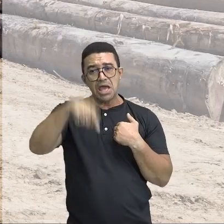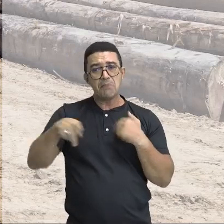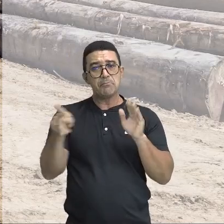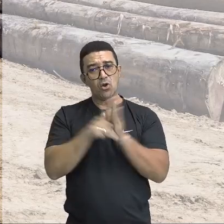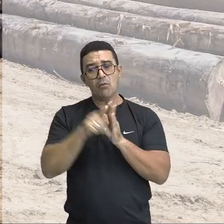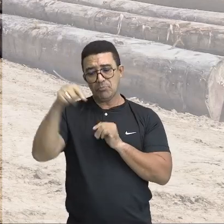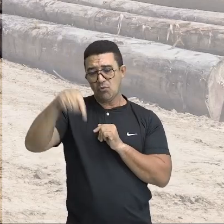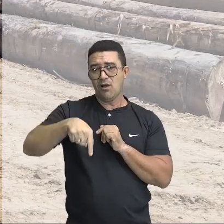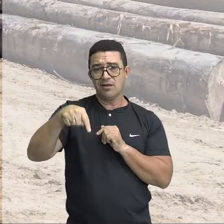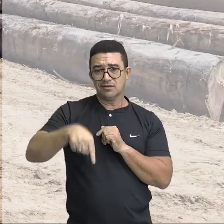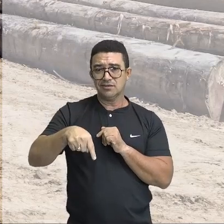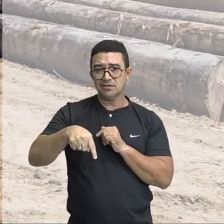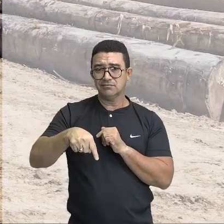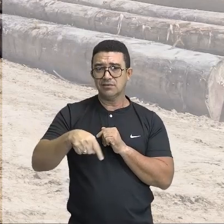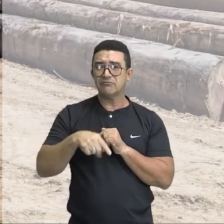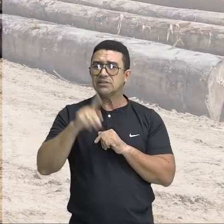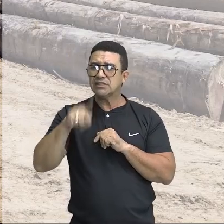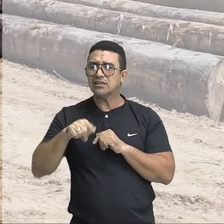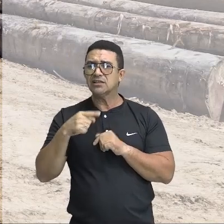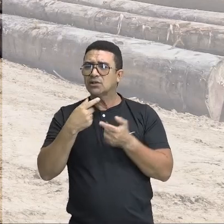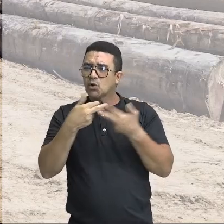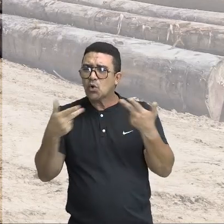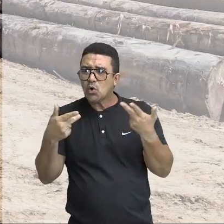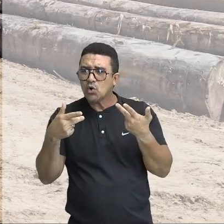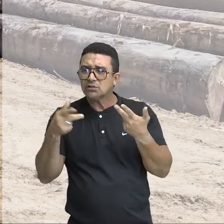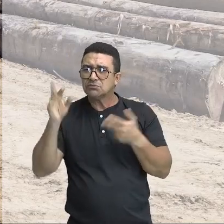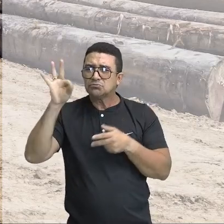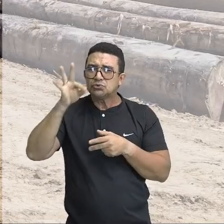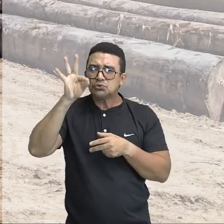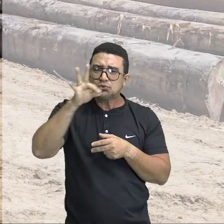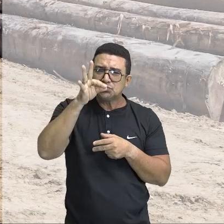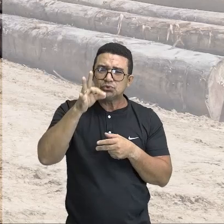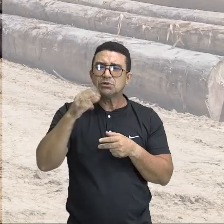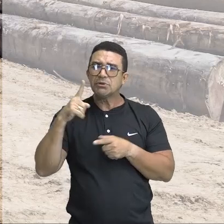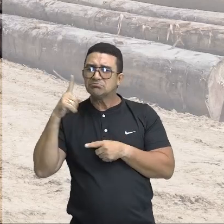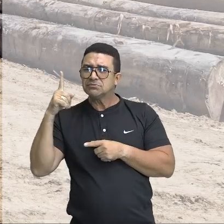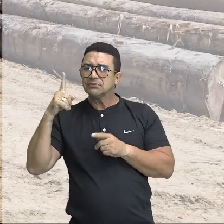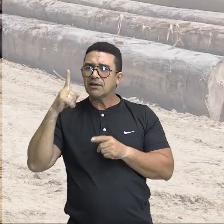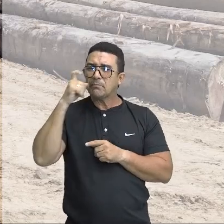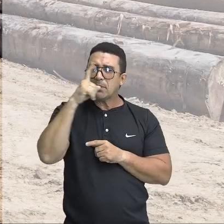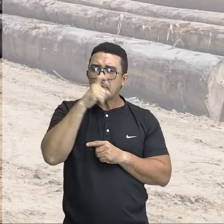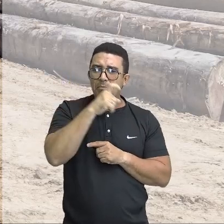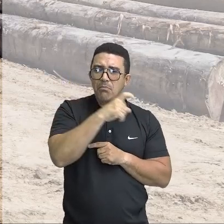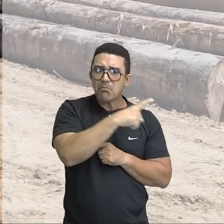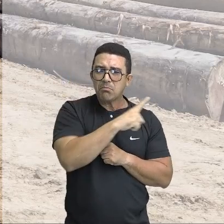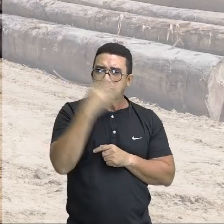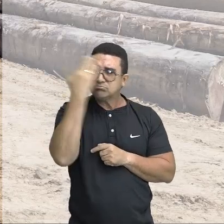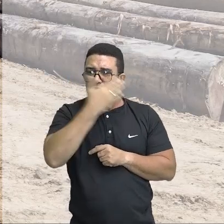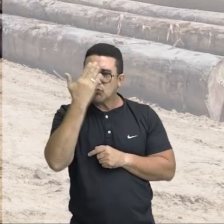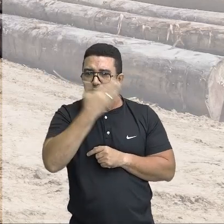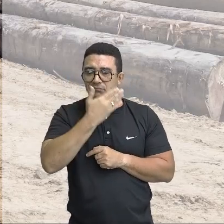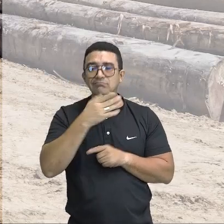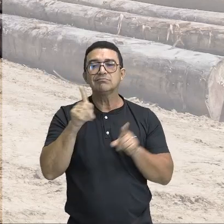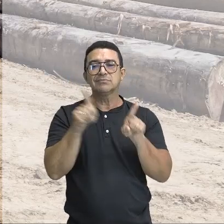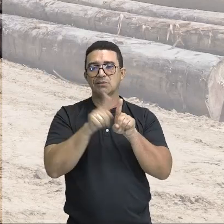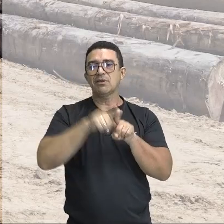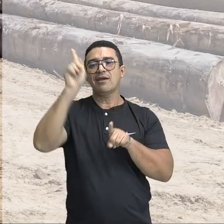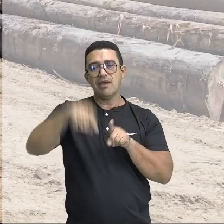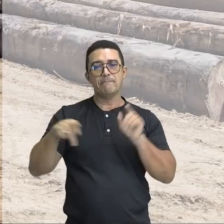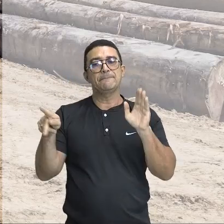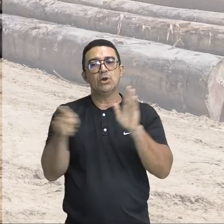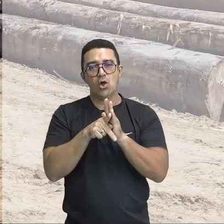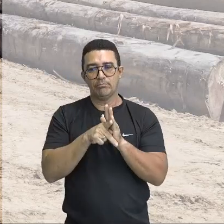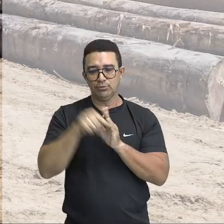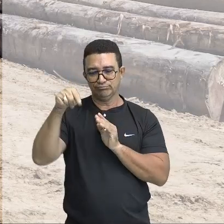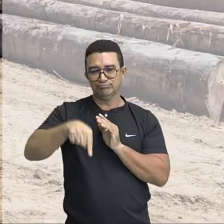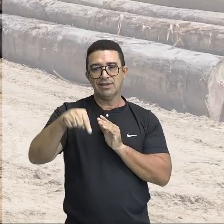desde o inseto menorzinho ali até os menores, os micro-organismos, gente, fazem parte desse habitat. Então,